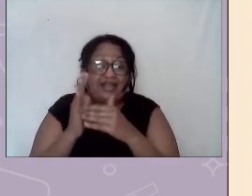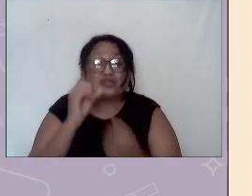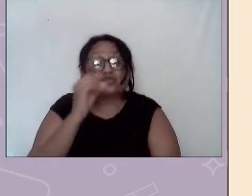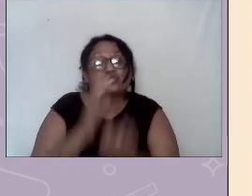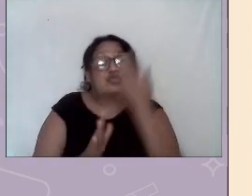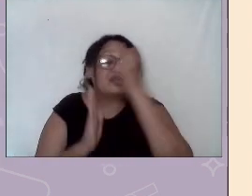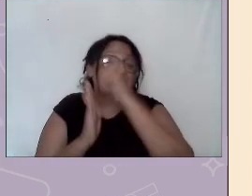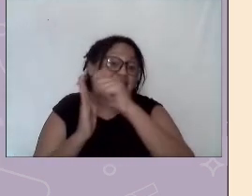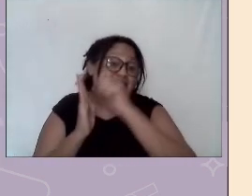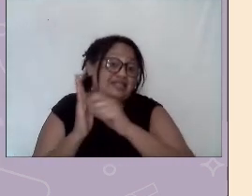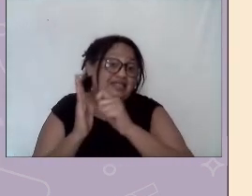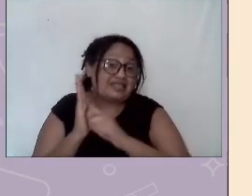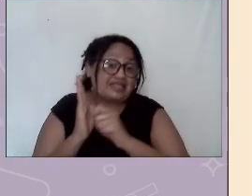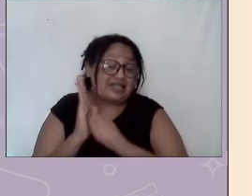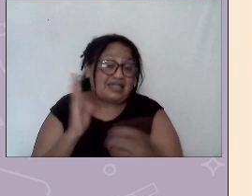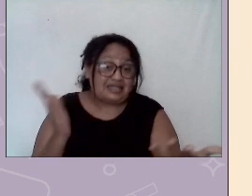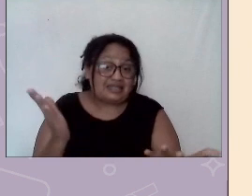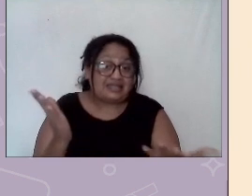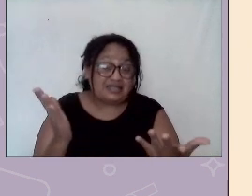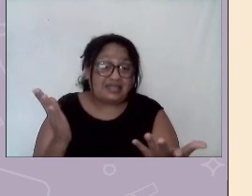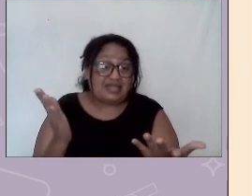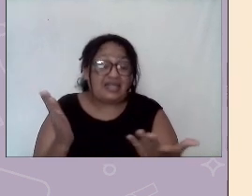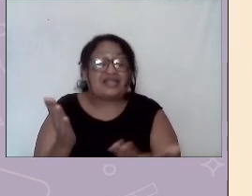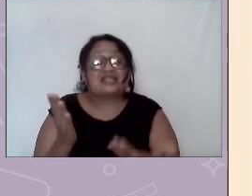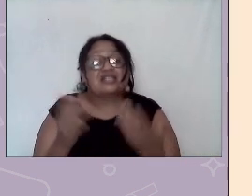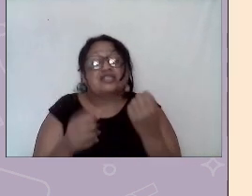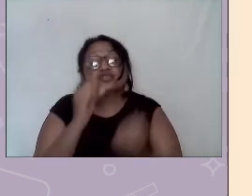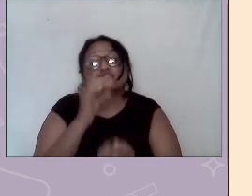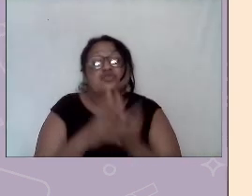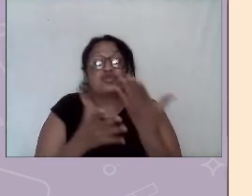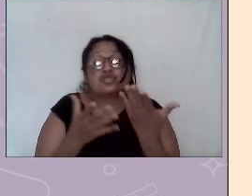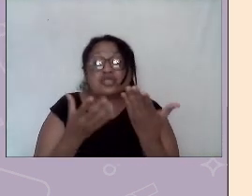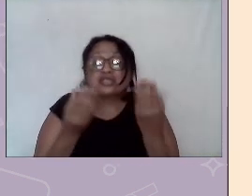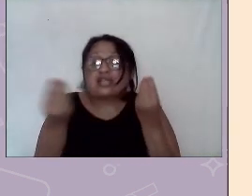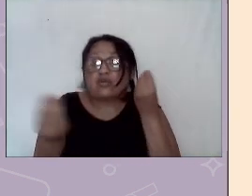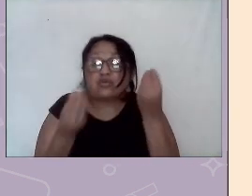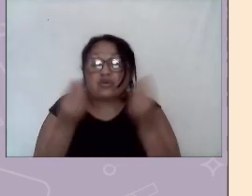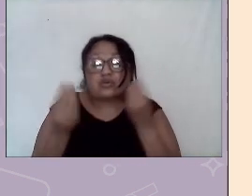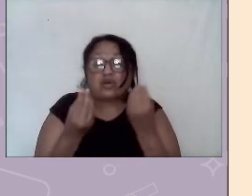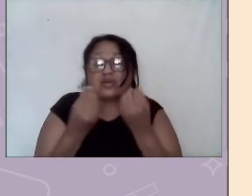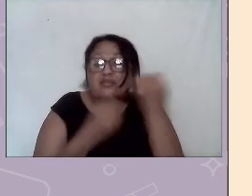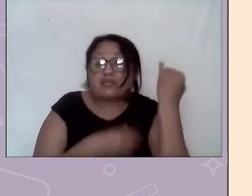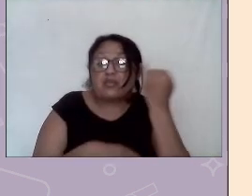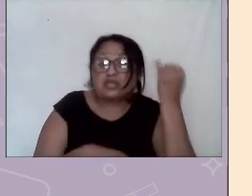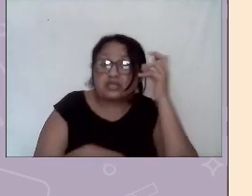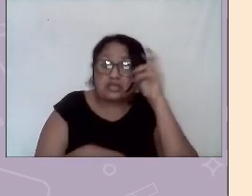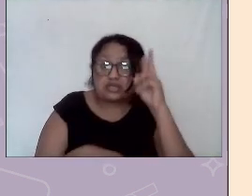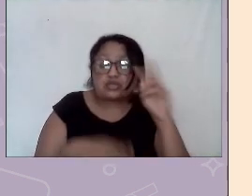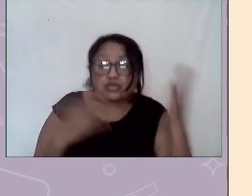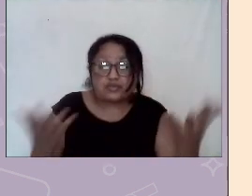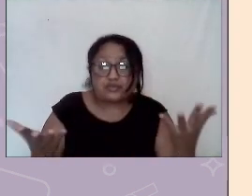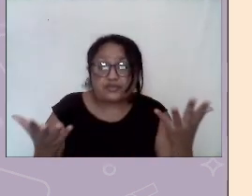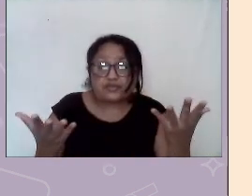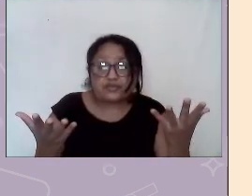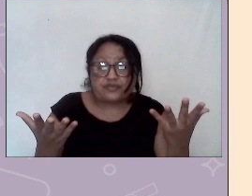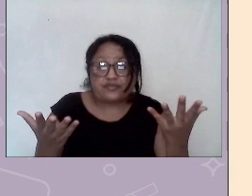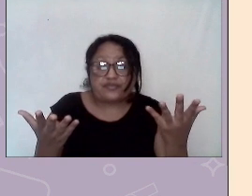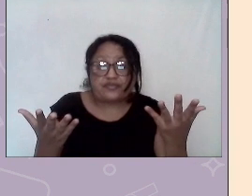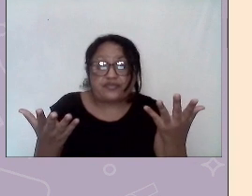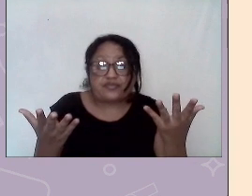torna-se um balizador temporal da história então esse período que vai dar é